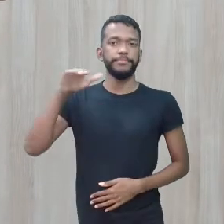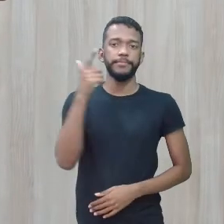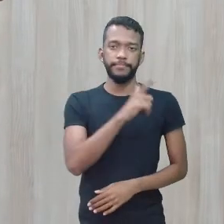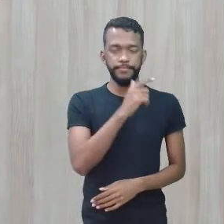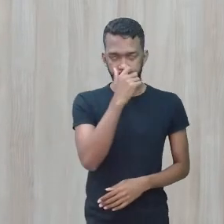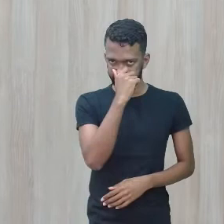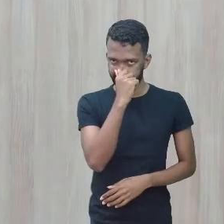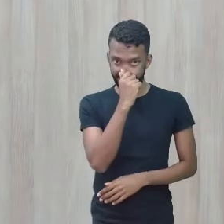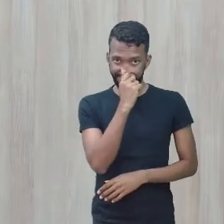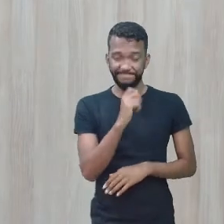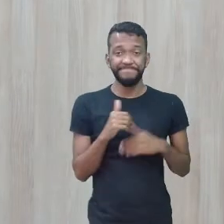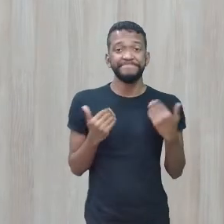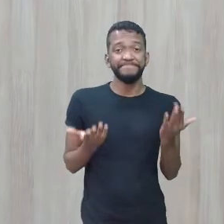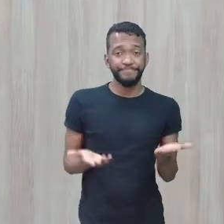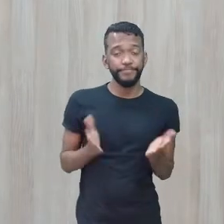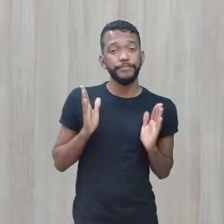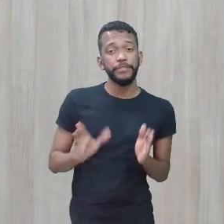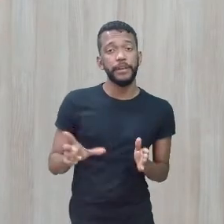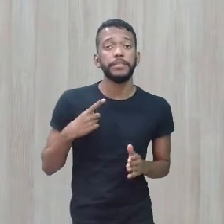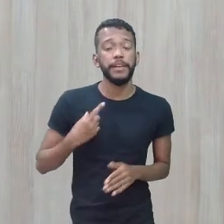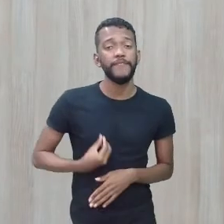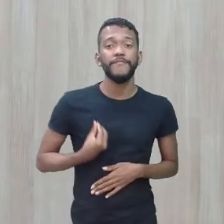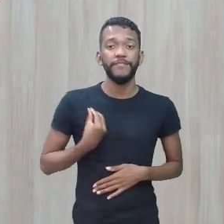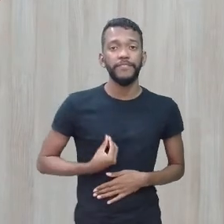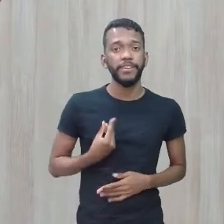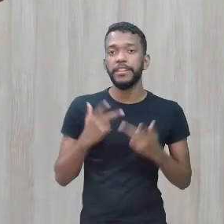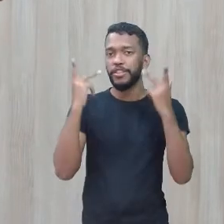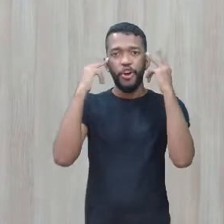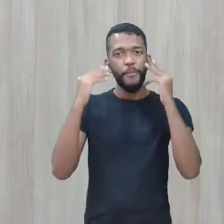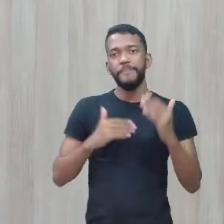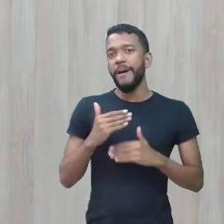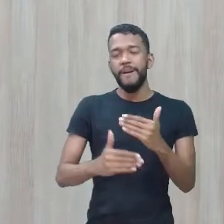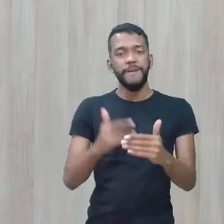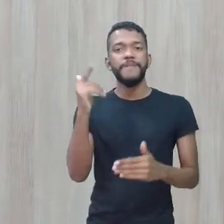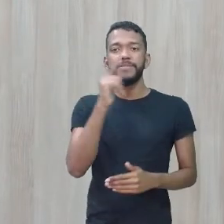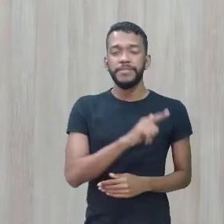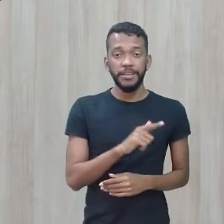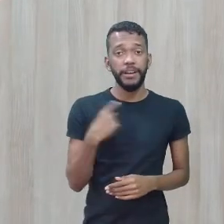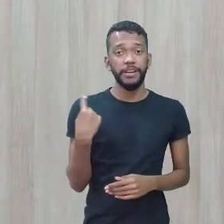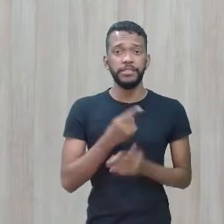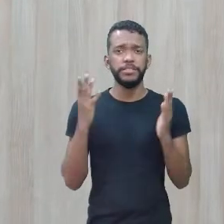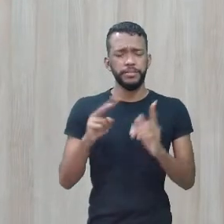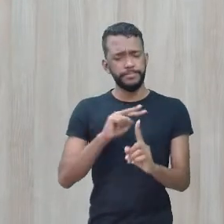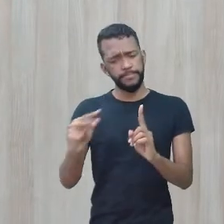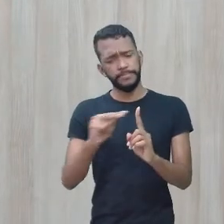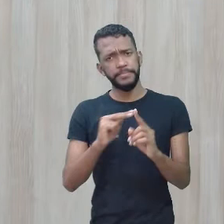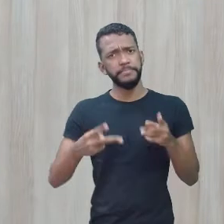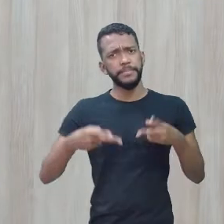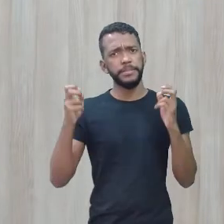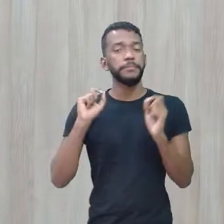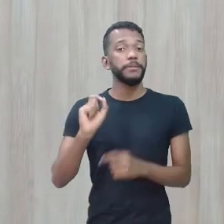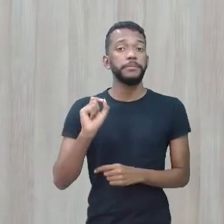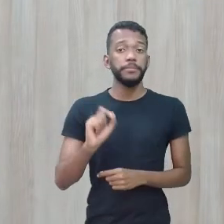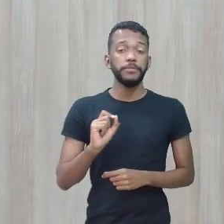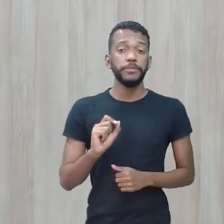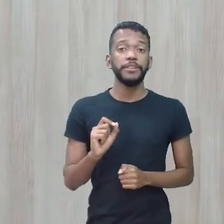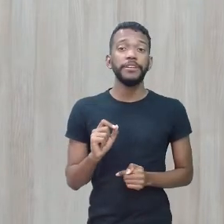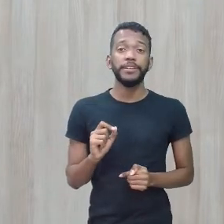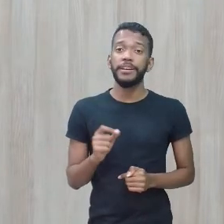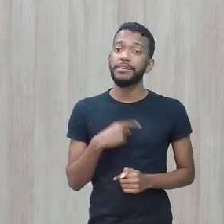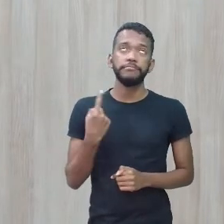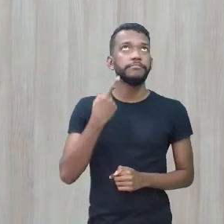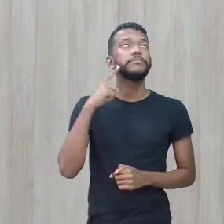da mãe. E aí levar a sua vida de forma normal, que nós olhamos e percebemos que nem